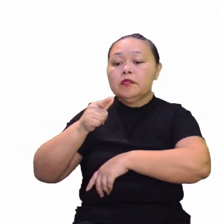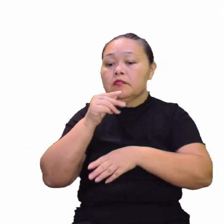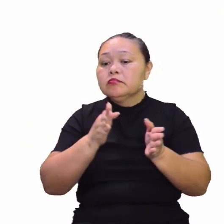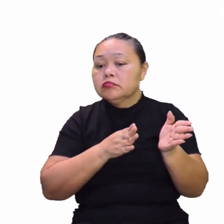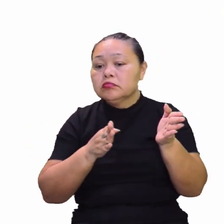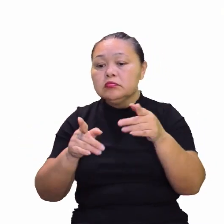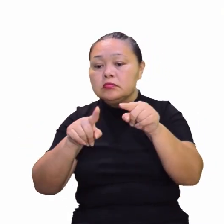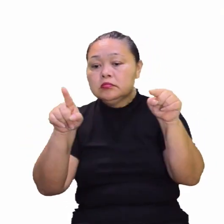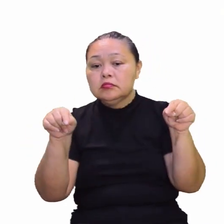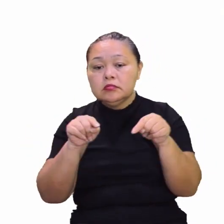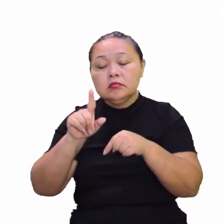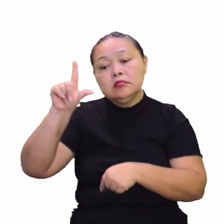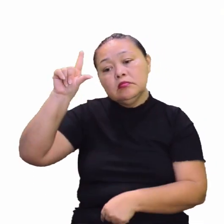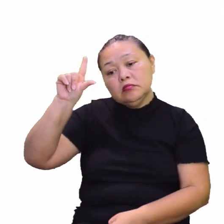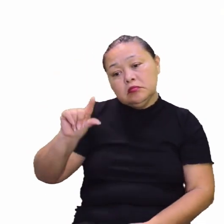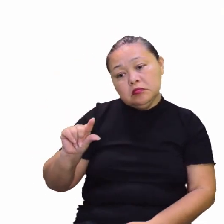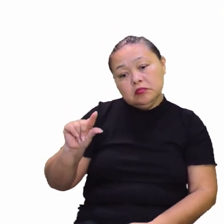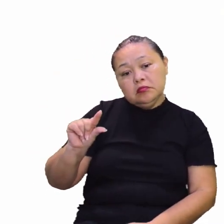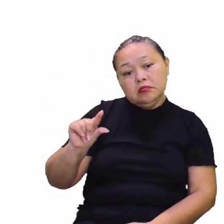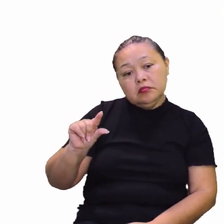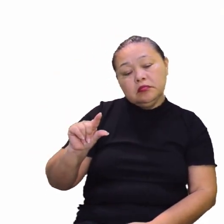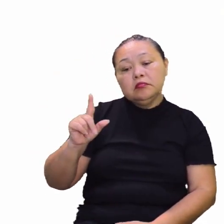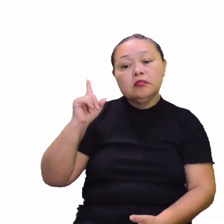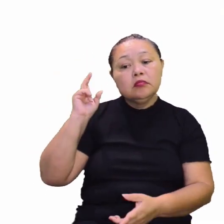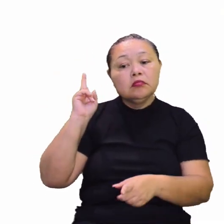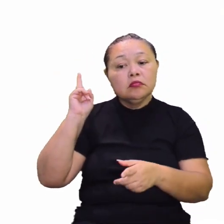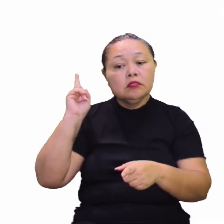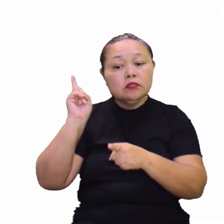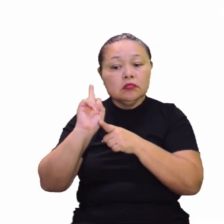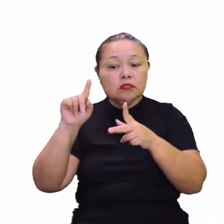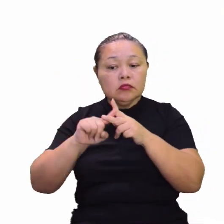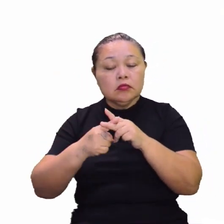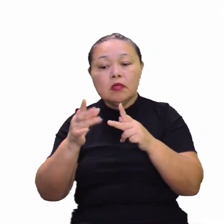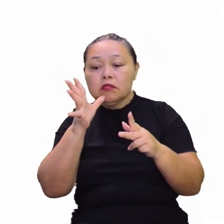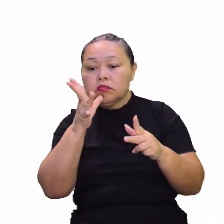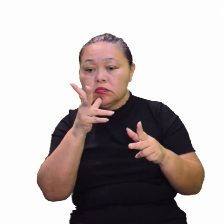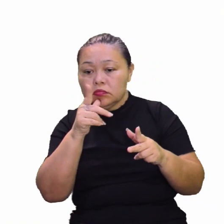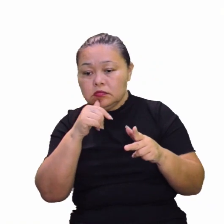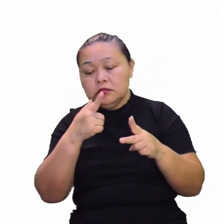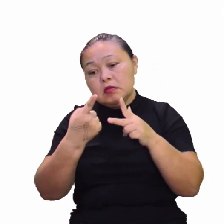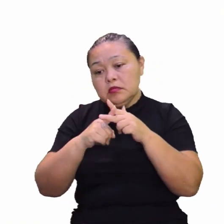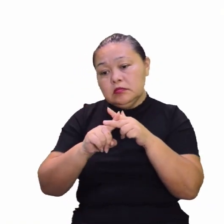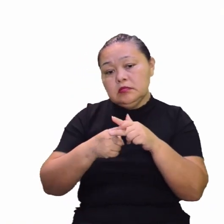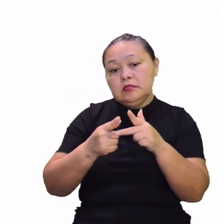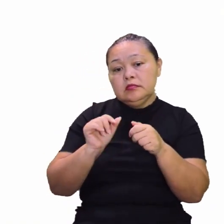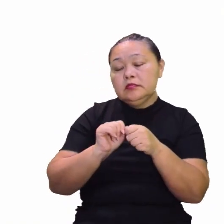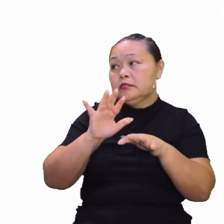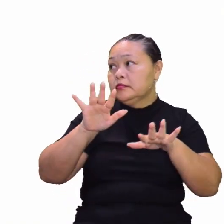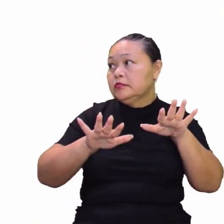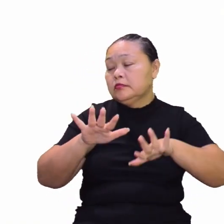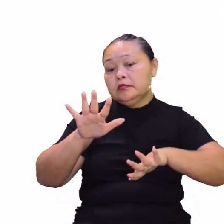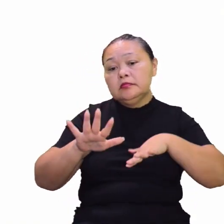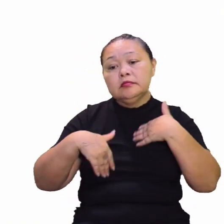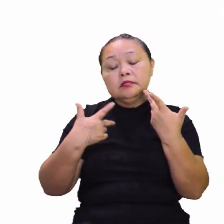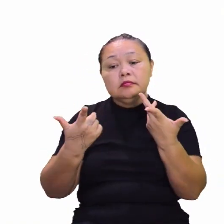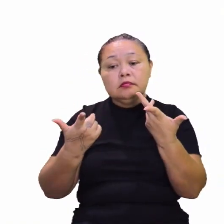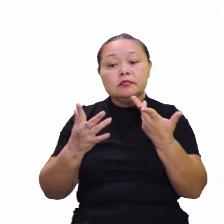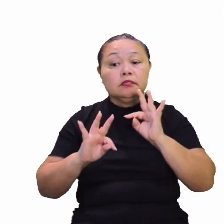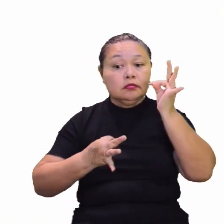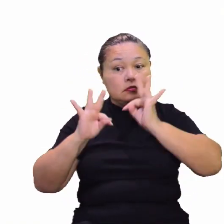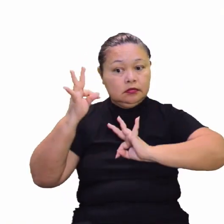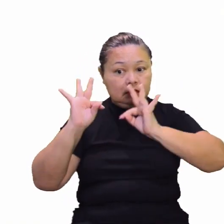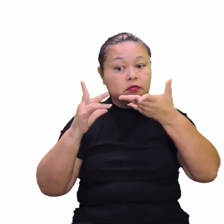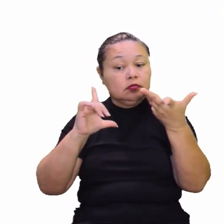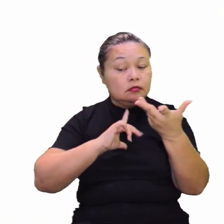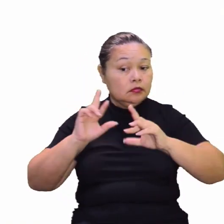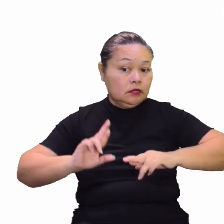hidrovia, o custo, além de ser mais baixo, a manutenção demora um pouco mais. Exatamente. É isso? Obviamente que as